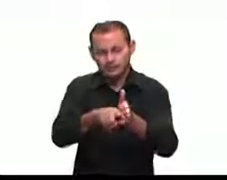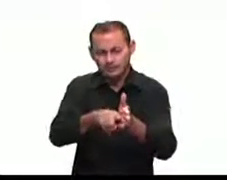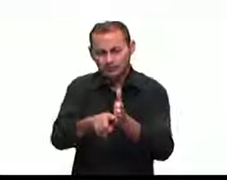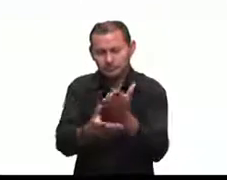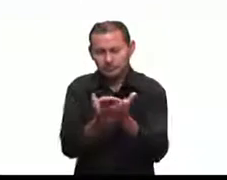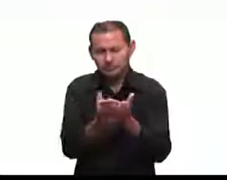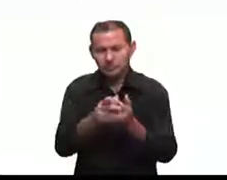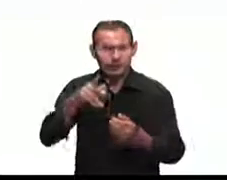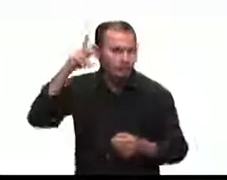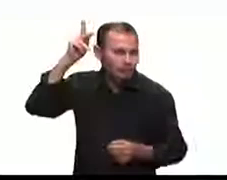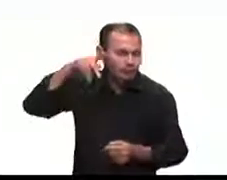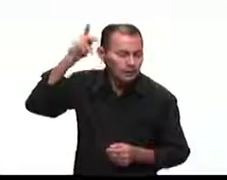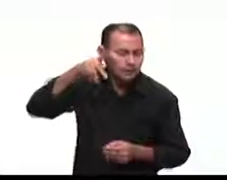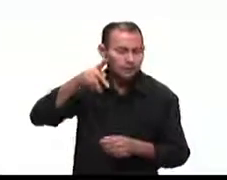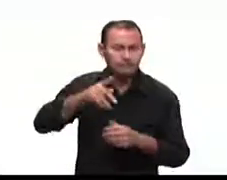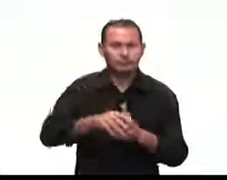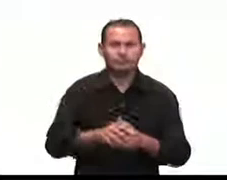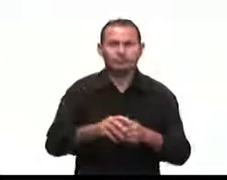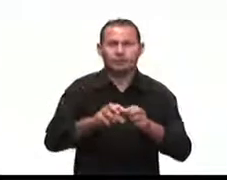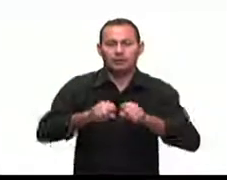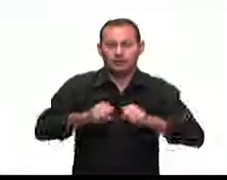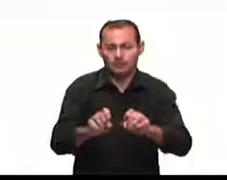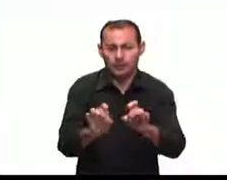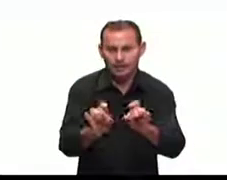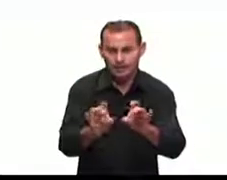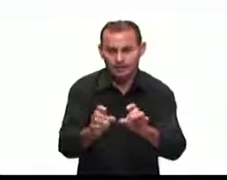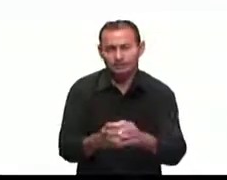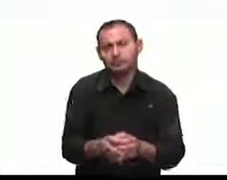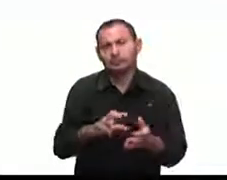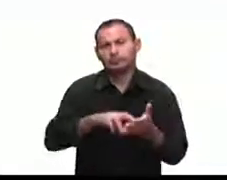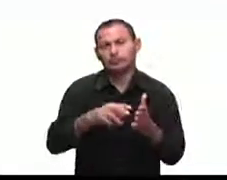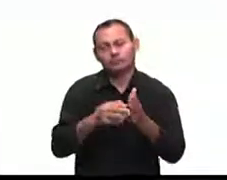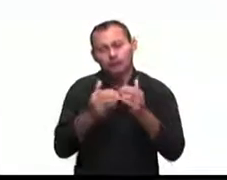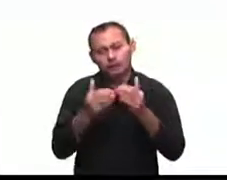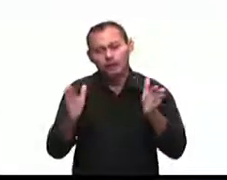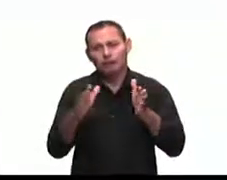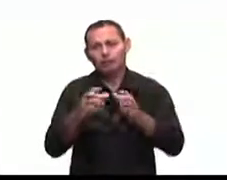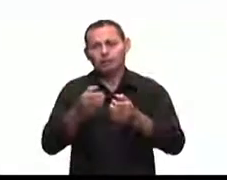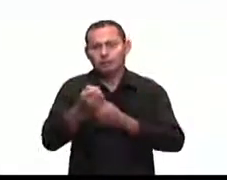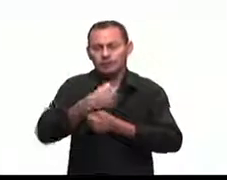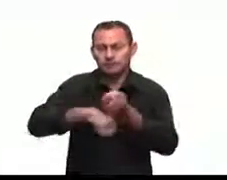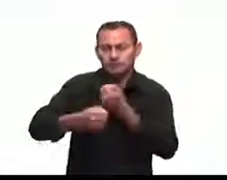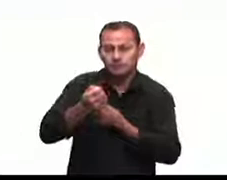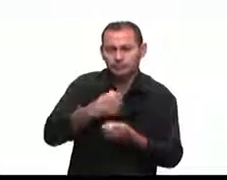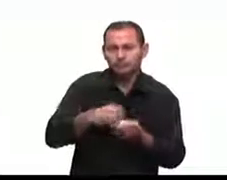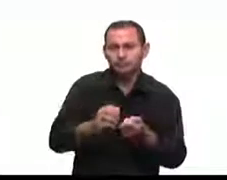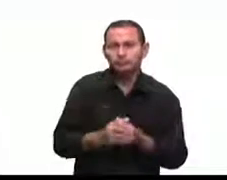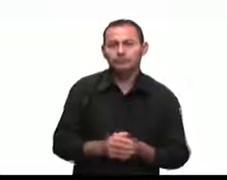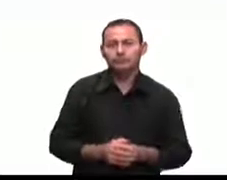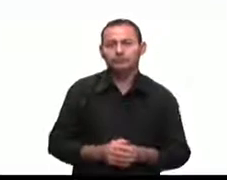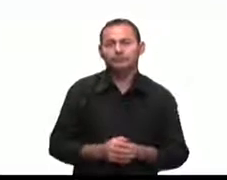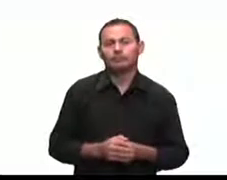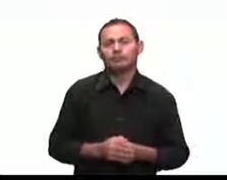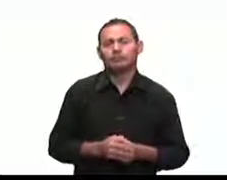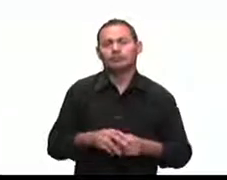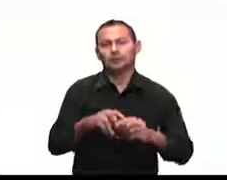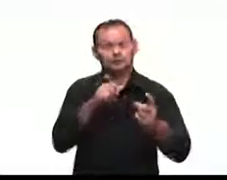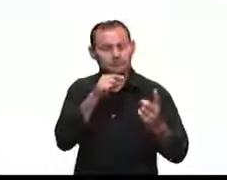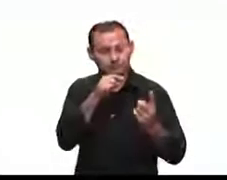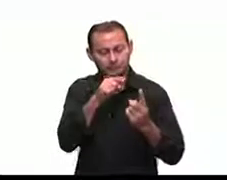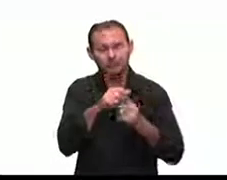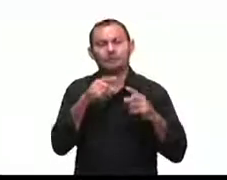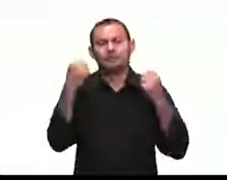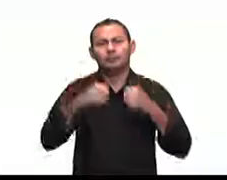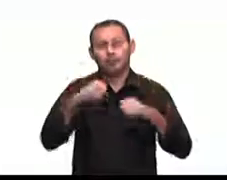de potencial de mercado. Quer dizer, vou abrir um negócio. Então, nesse aspecto,